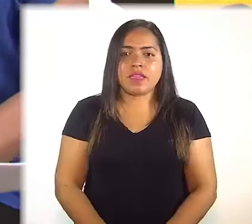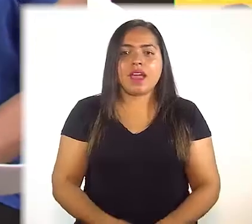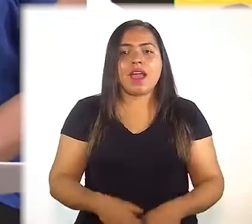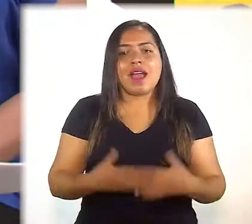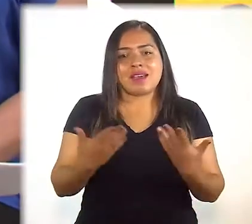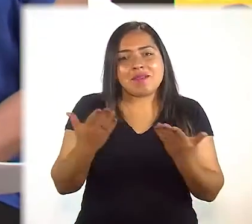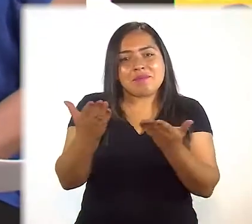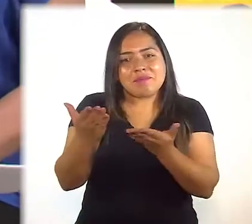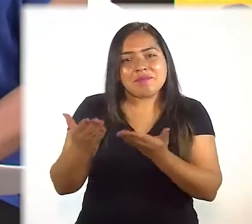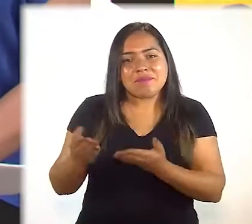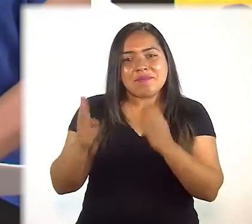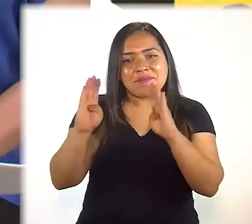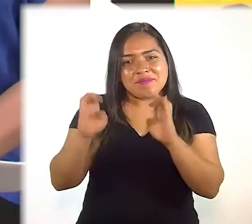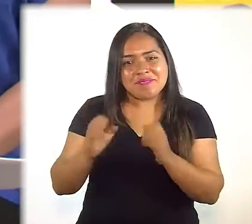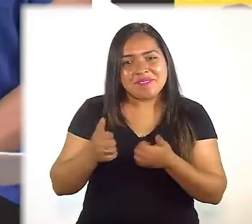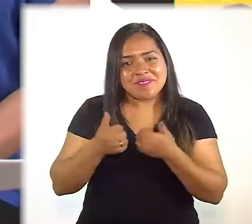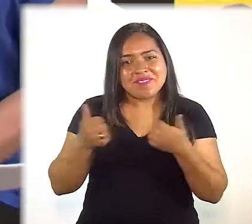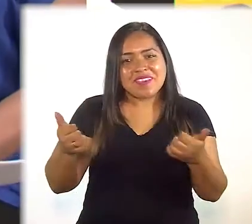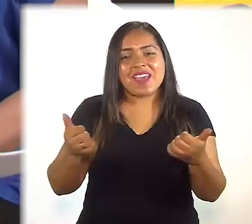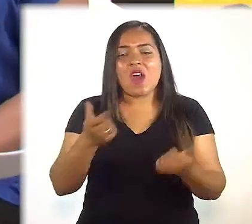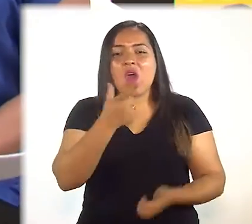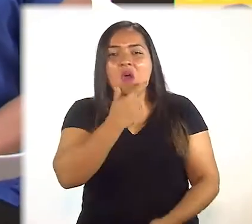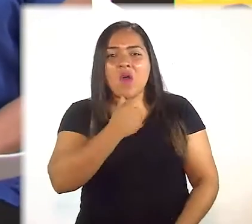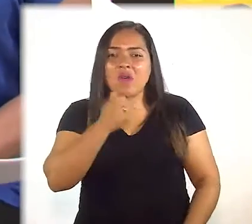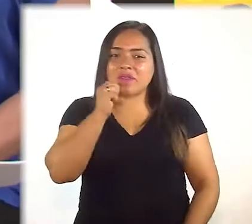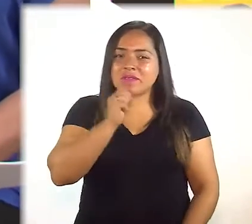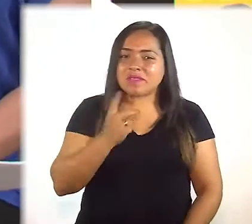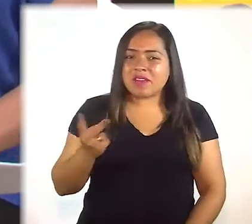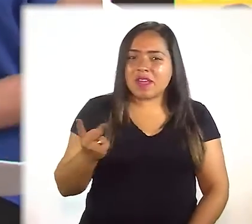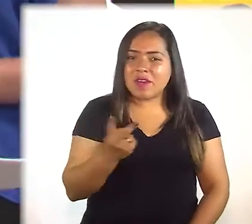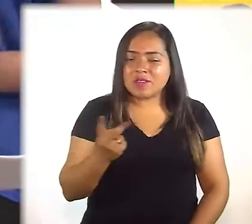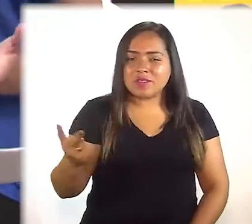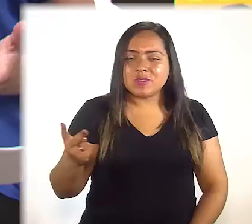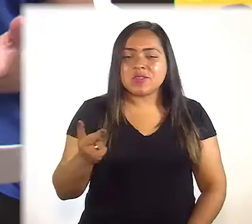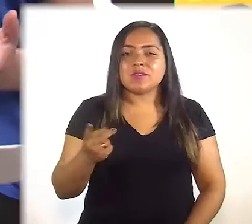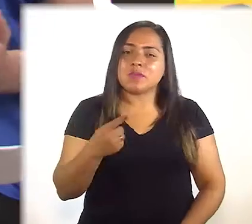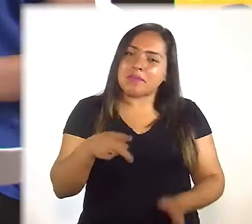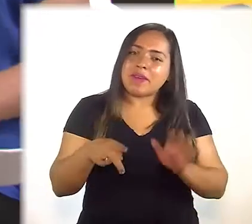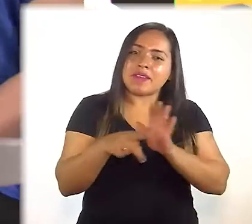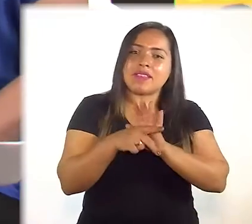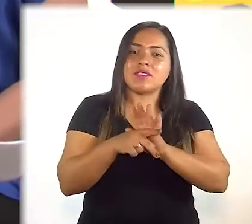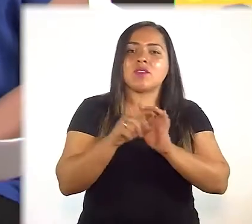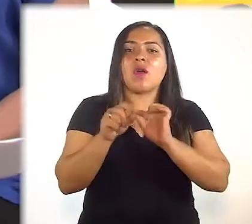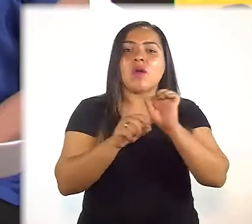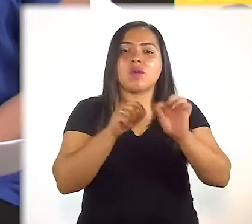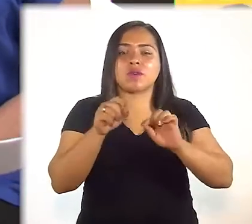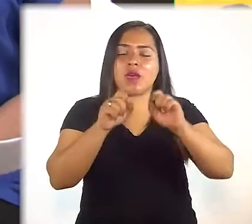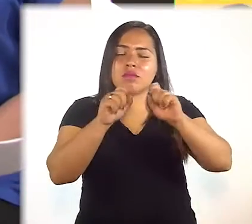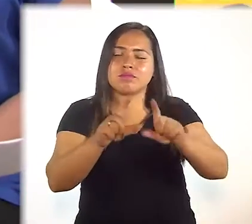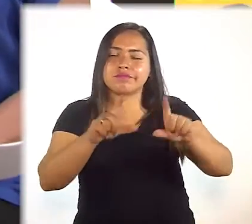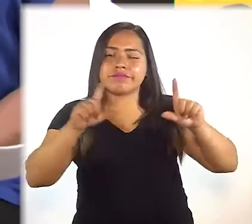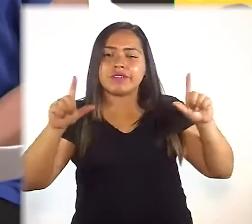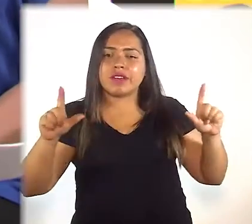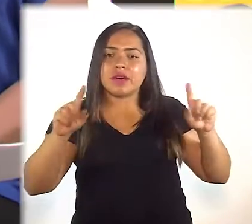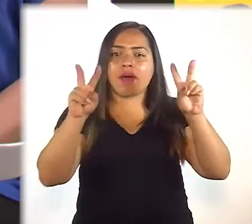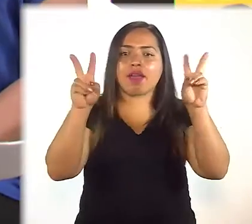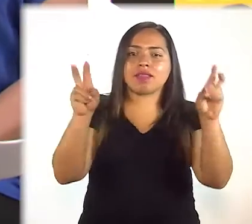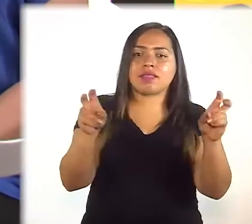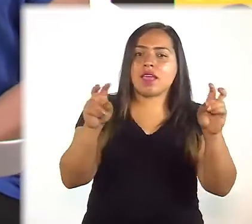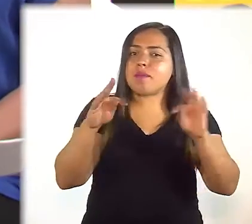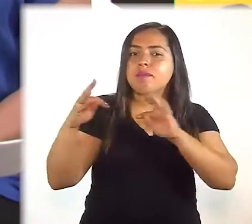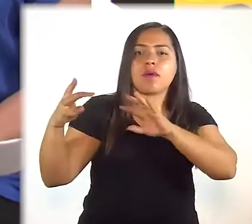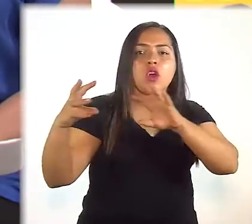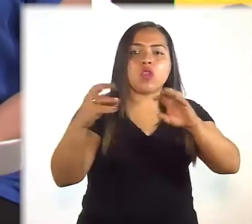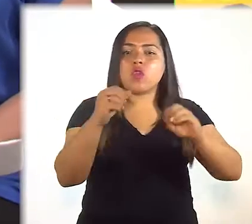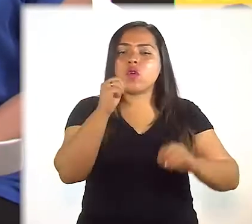Seja muito bem-vindo e muito bem-vinda para mais um programa Toda Mulher. Todos os dias, centenas de